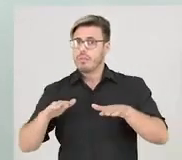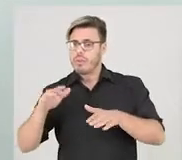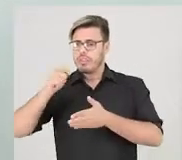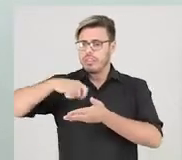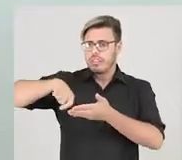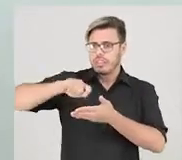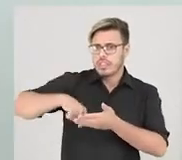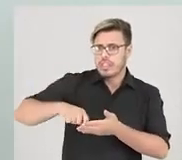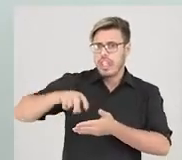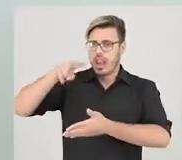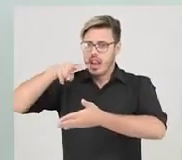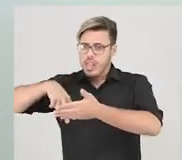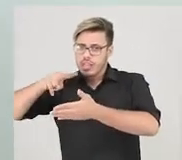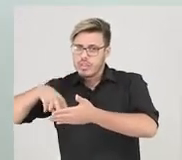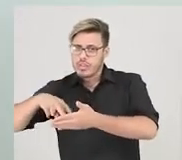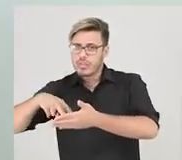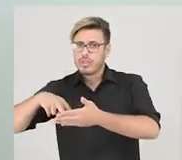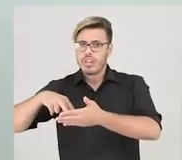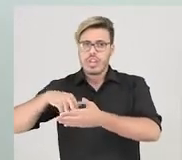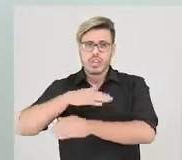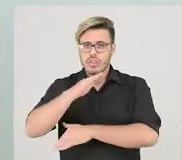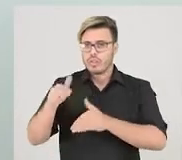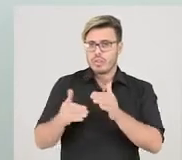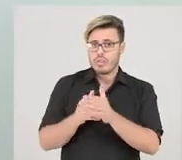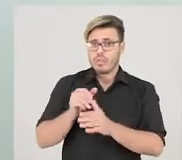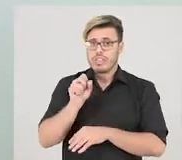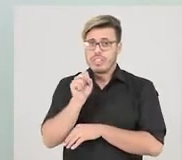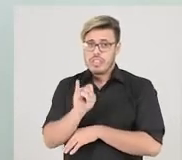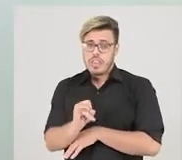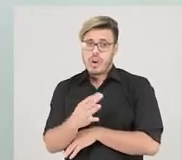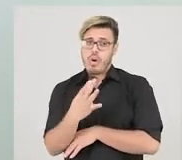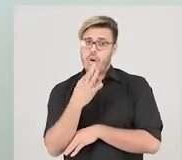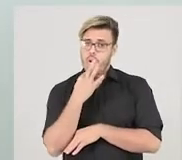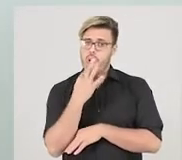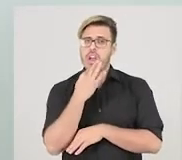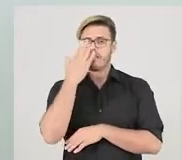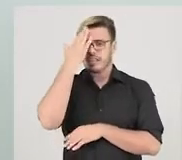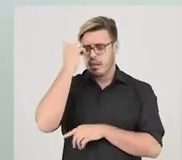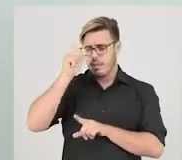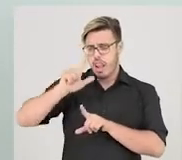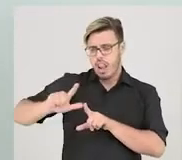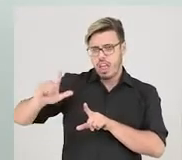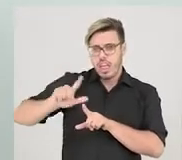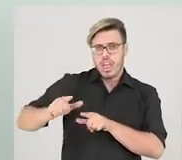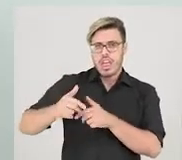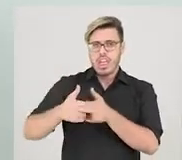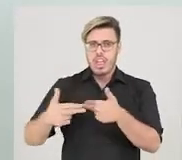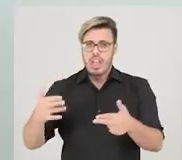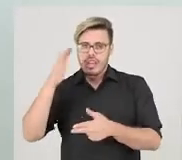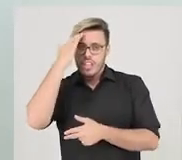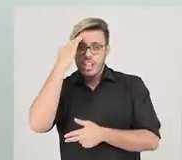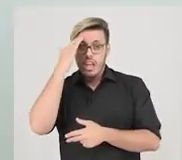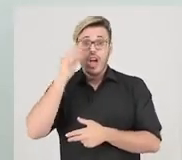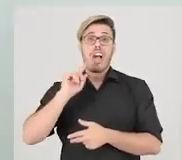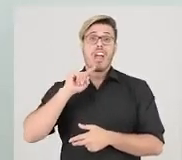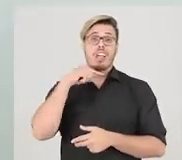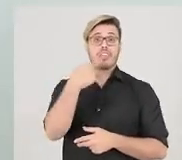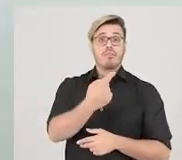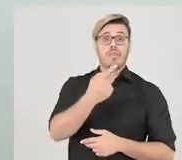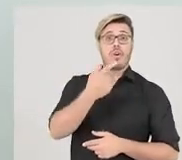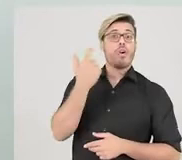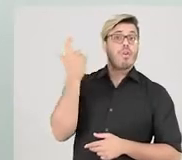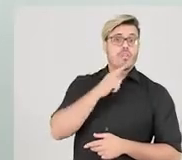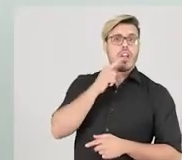conhece letras, então você vai pensar em avançar nas questões de alfabetização. Se ele ainda não conhece, tudo isso